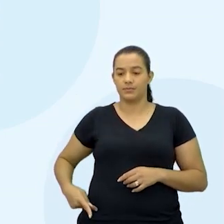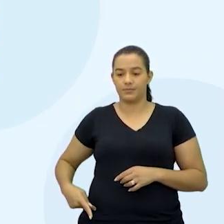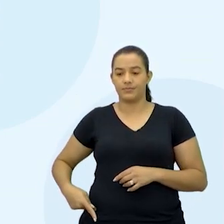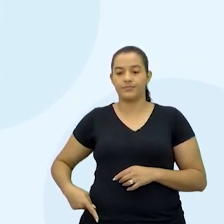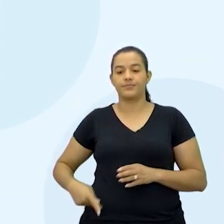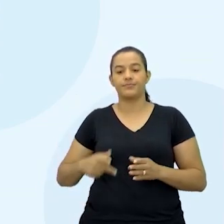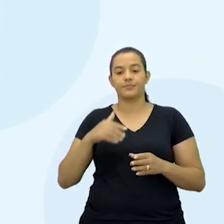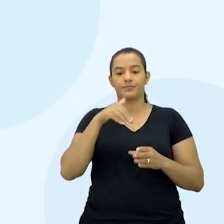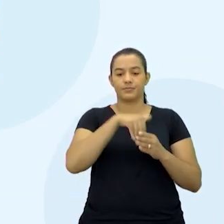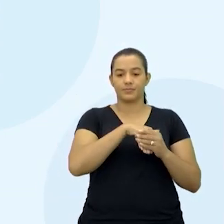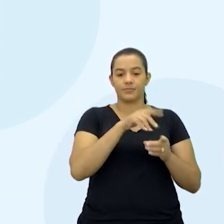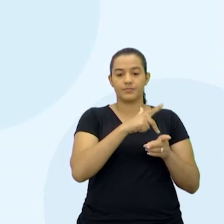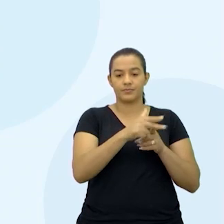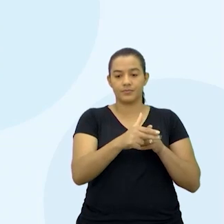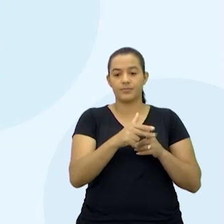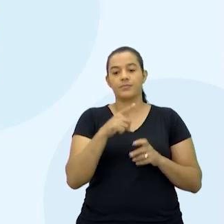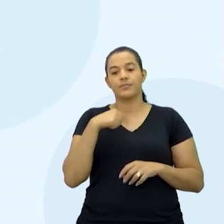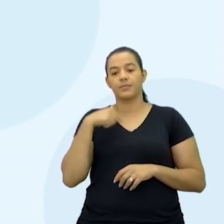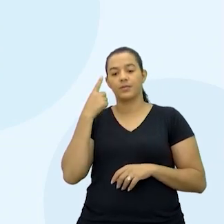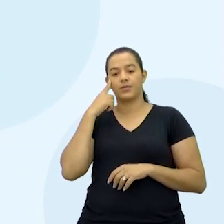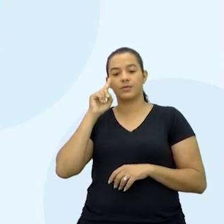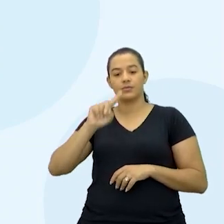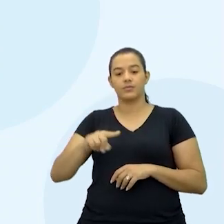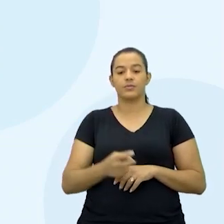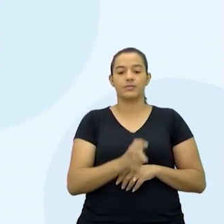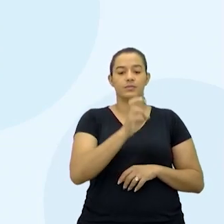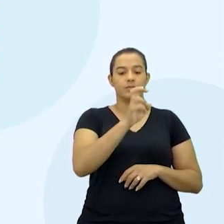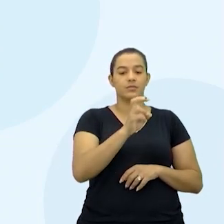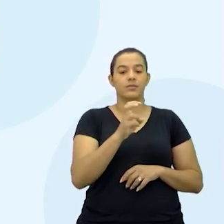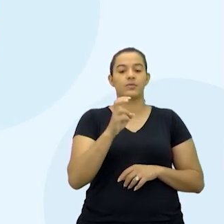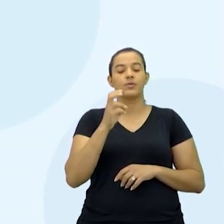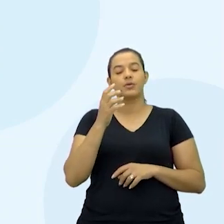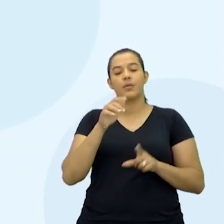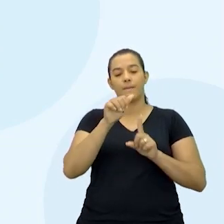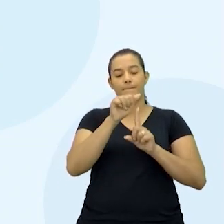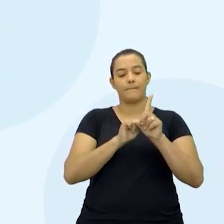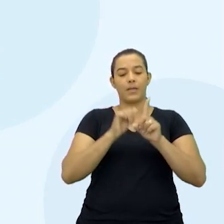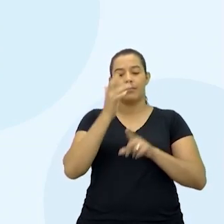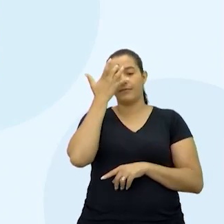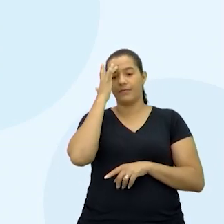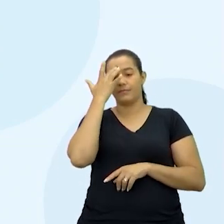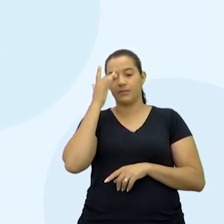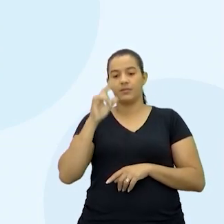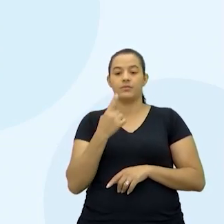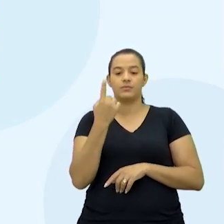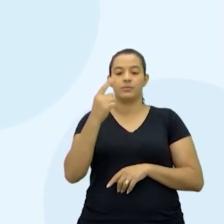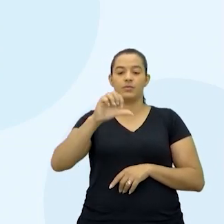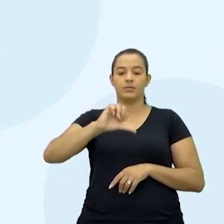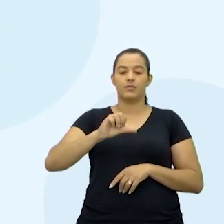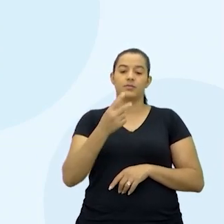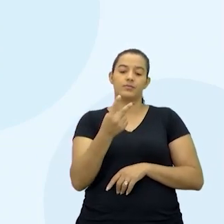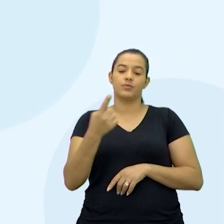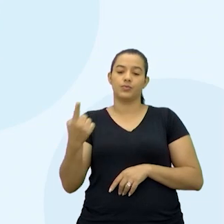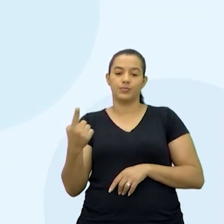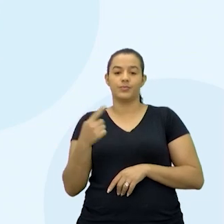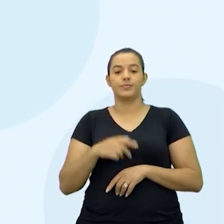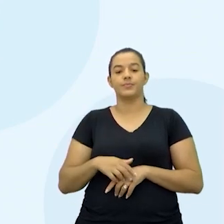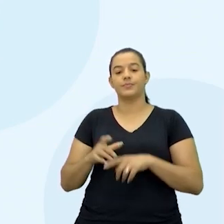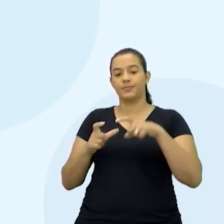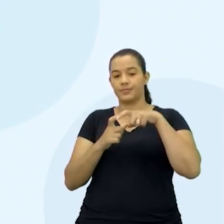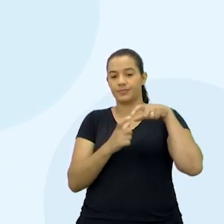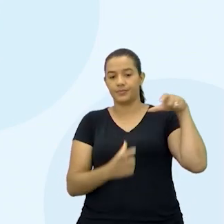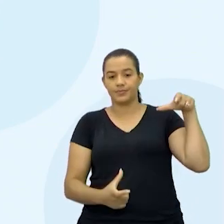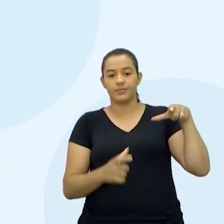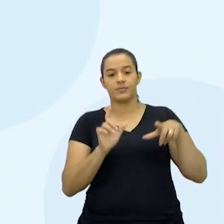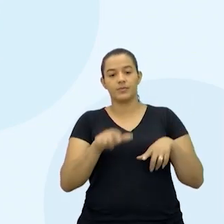na capa do Daily News, no dia 5 de fevereiro de 1921. Olha que bacana. Essa capa aí, tá o texto